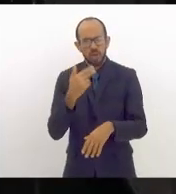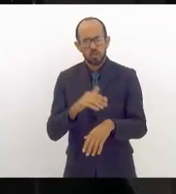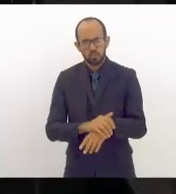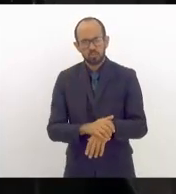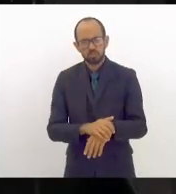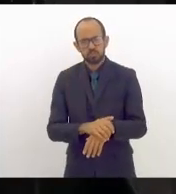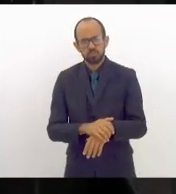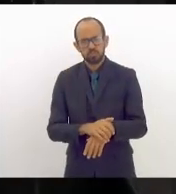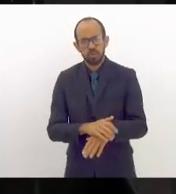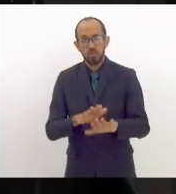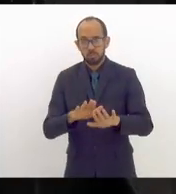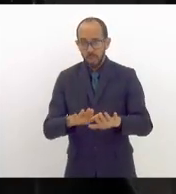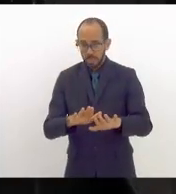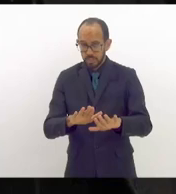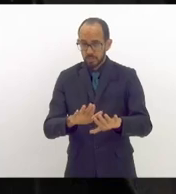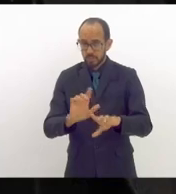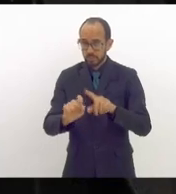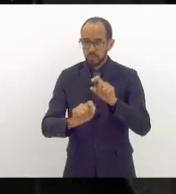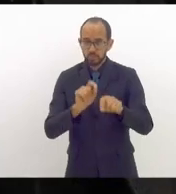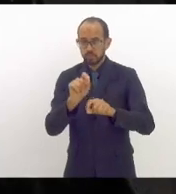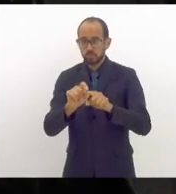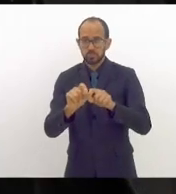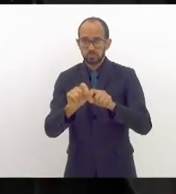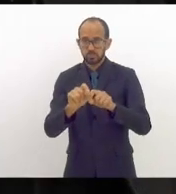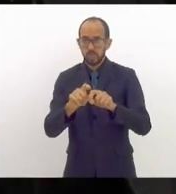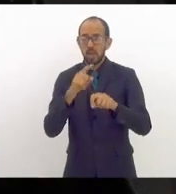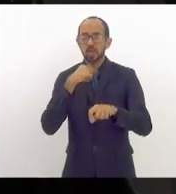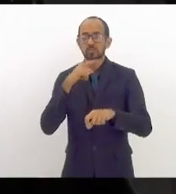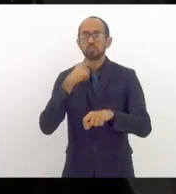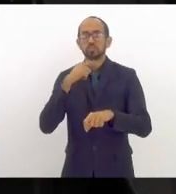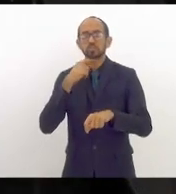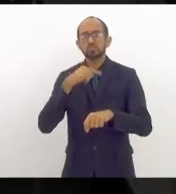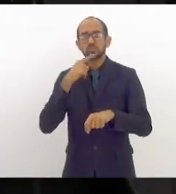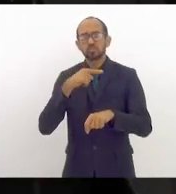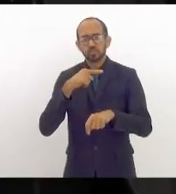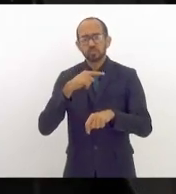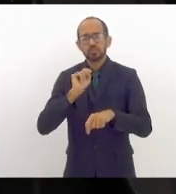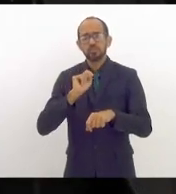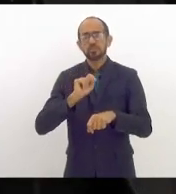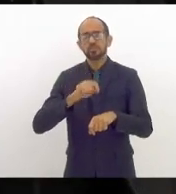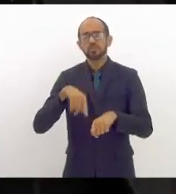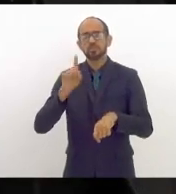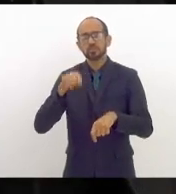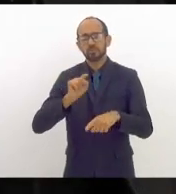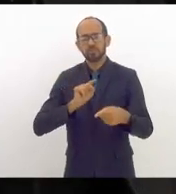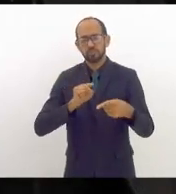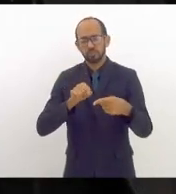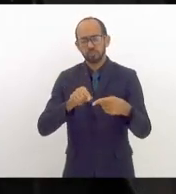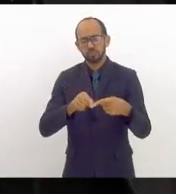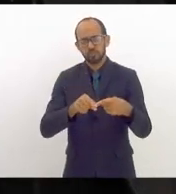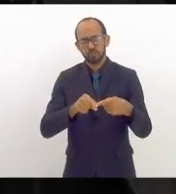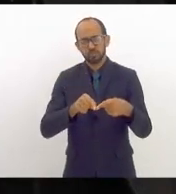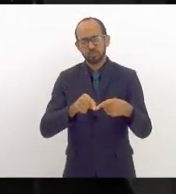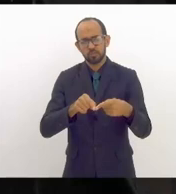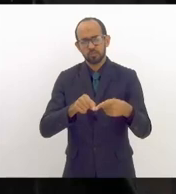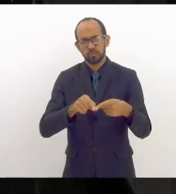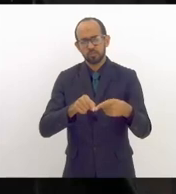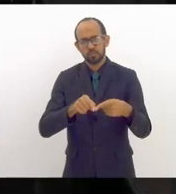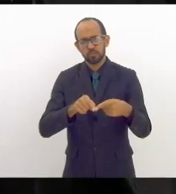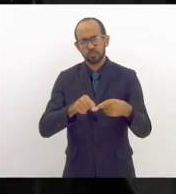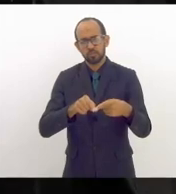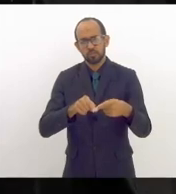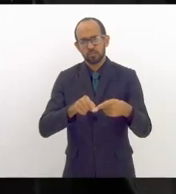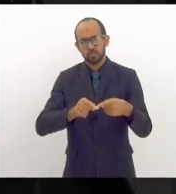que sim entretanto Os questionamentos que são objeto da intervenção